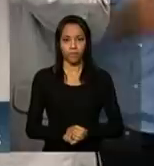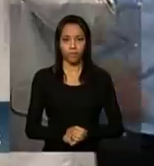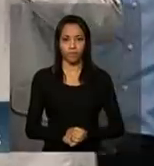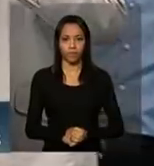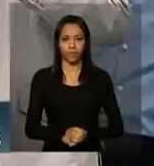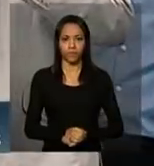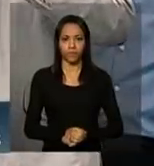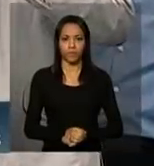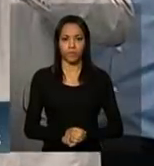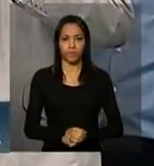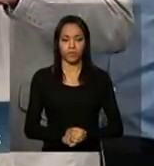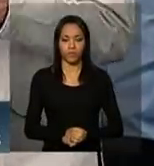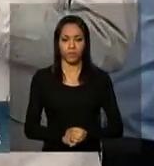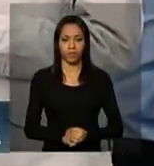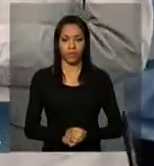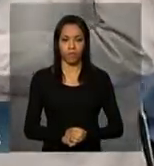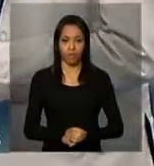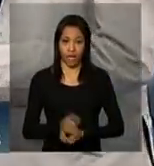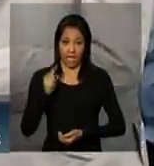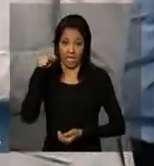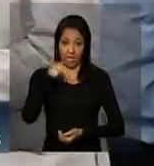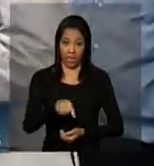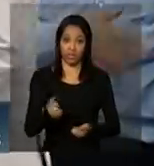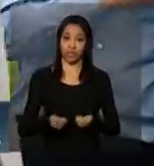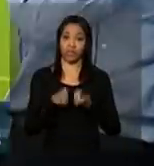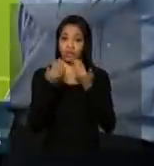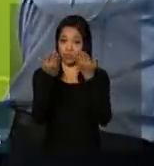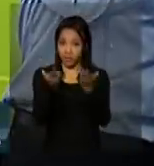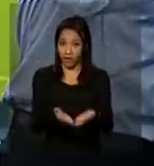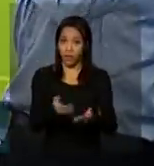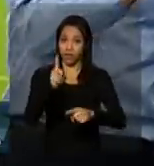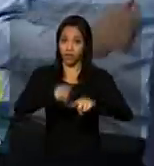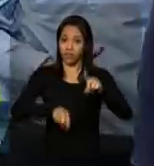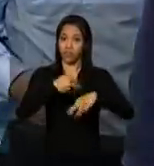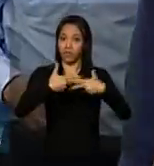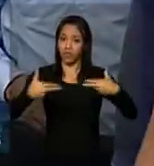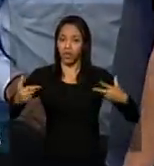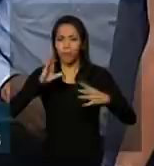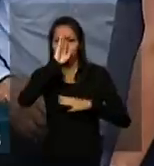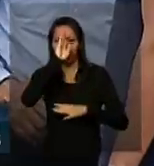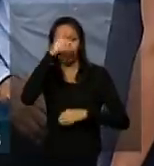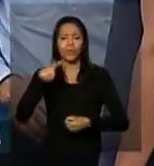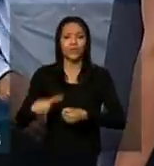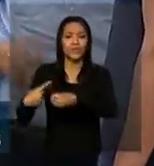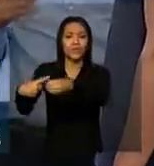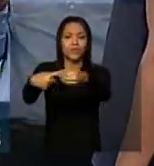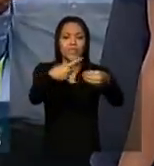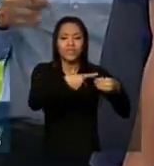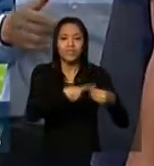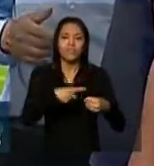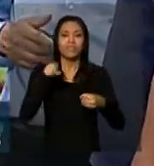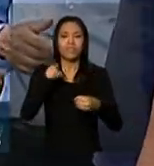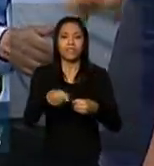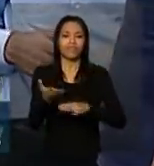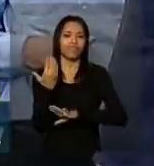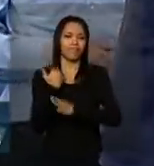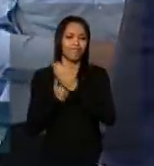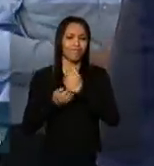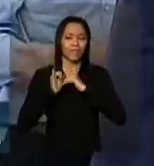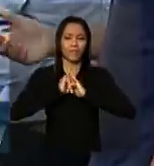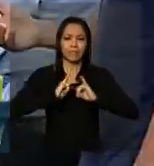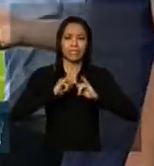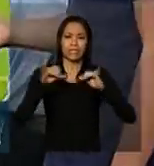vias com essa nesta entrega estão sendo atendidos principalmente os municípios que decretaram situação de